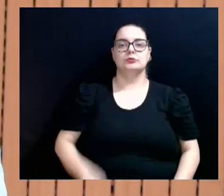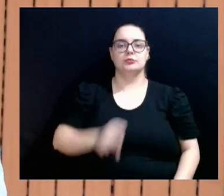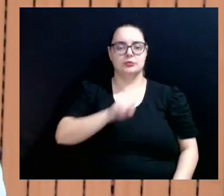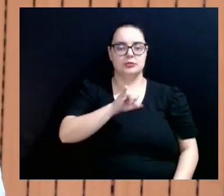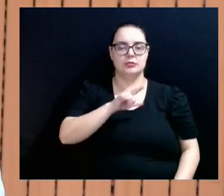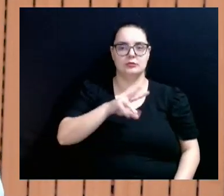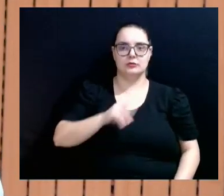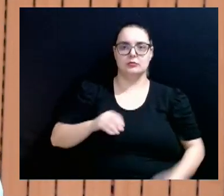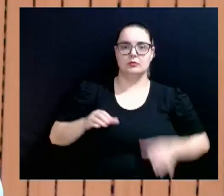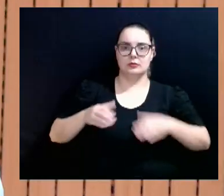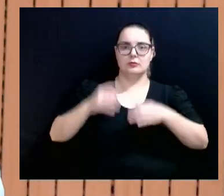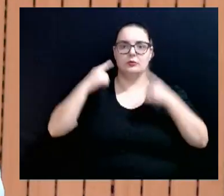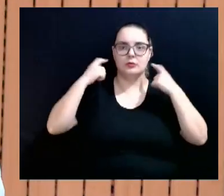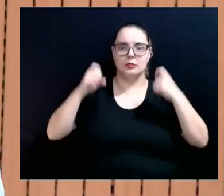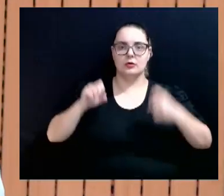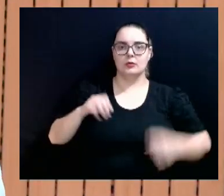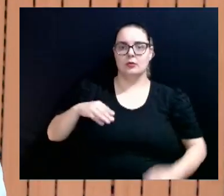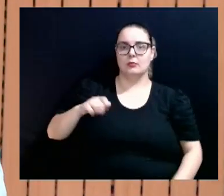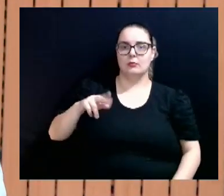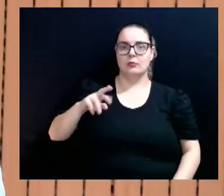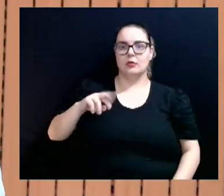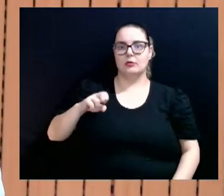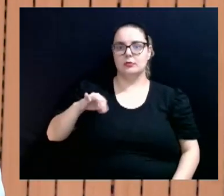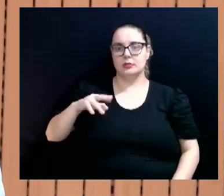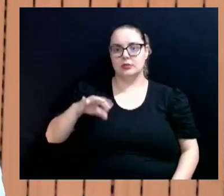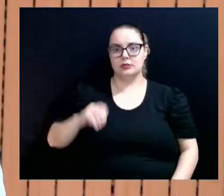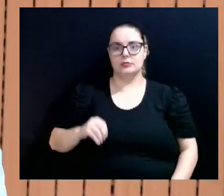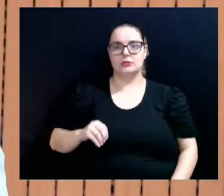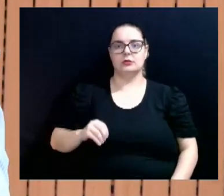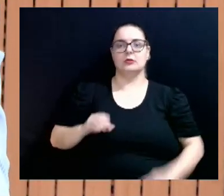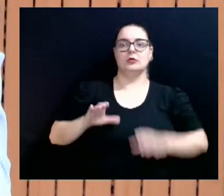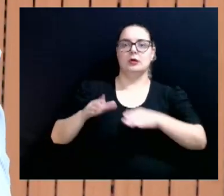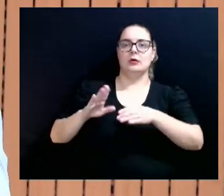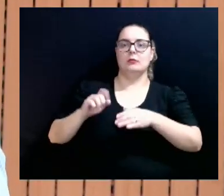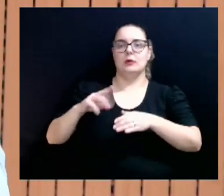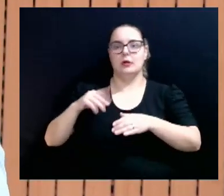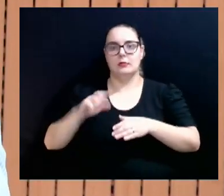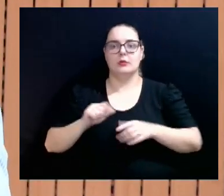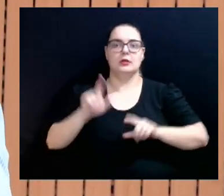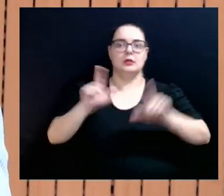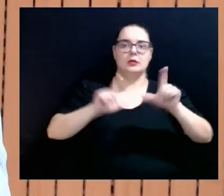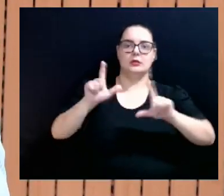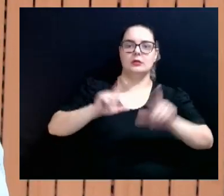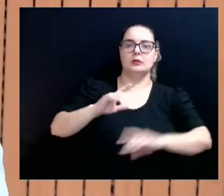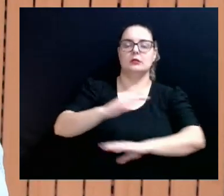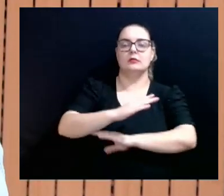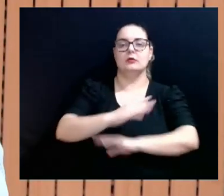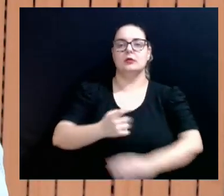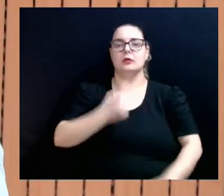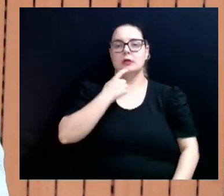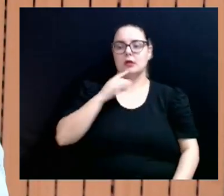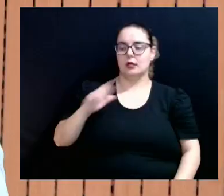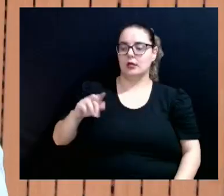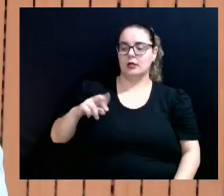o Cristóvão, a Bárbara do Cerimonial, TV Câmara, a Carla e o Ney,